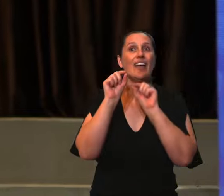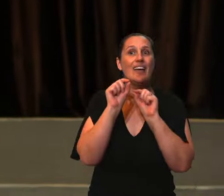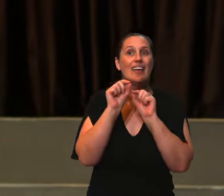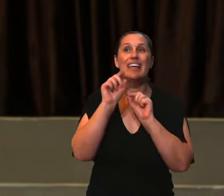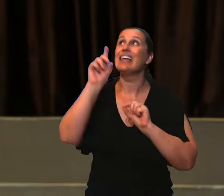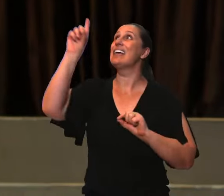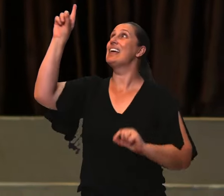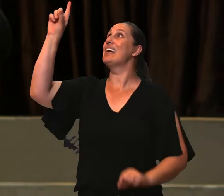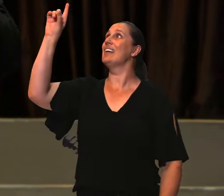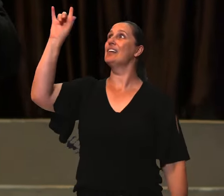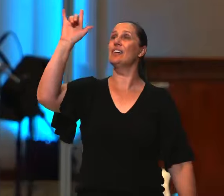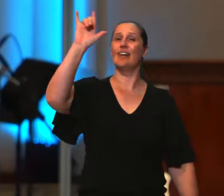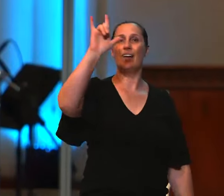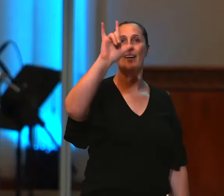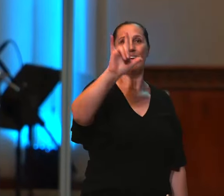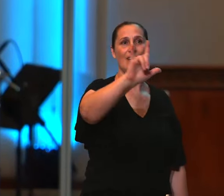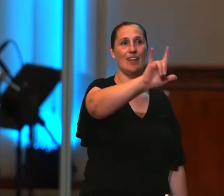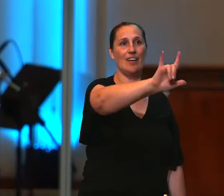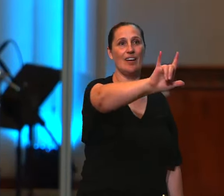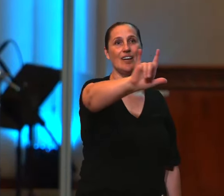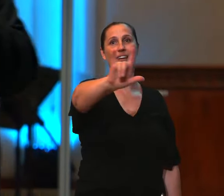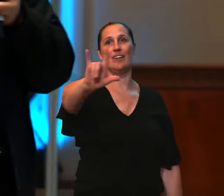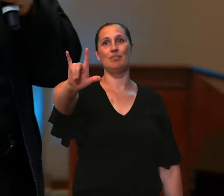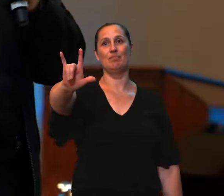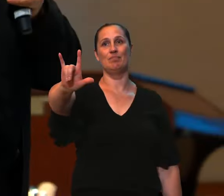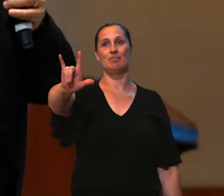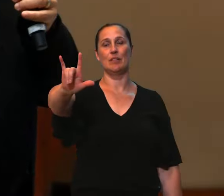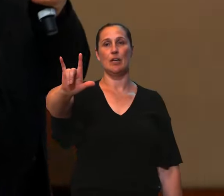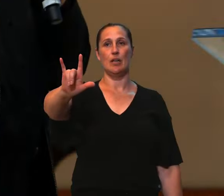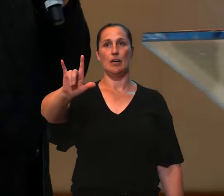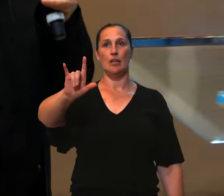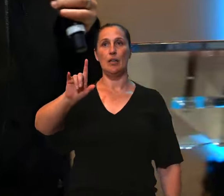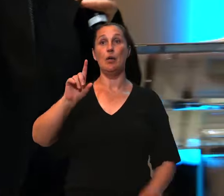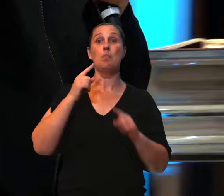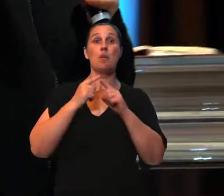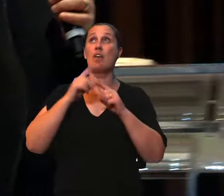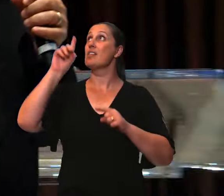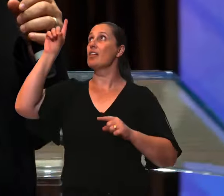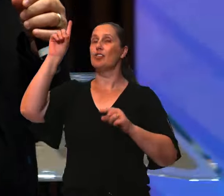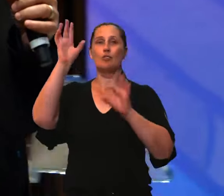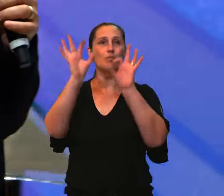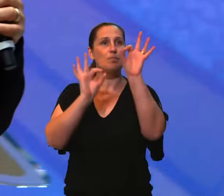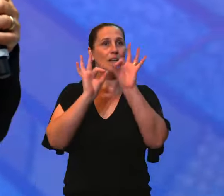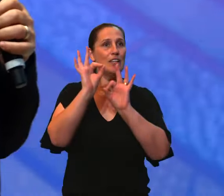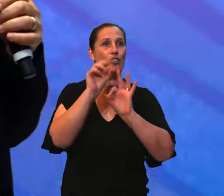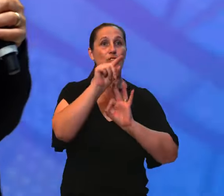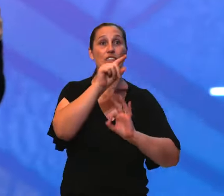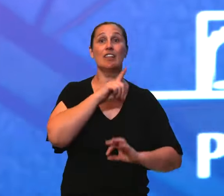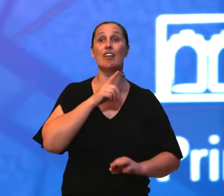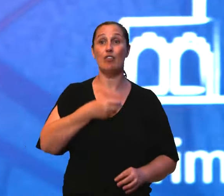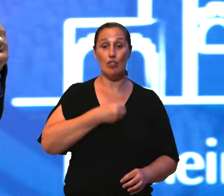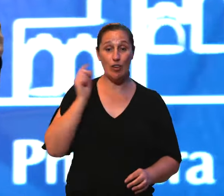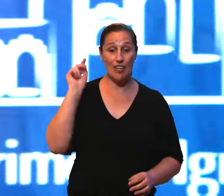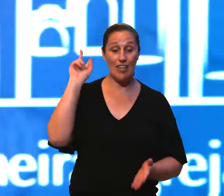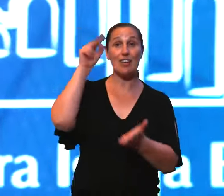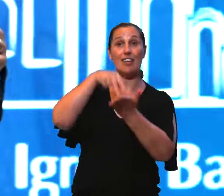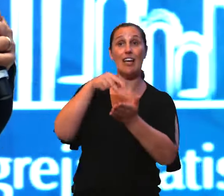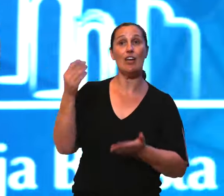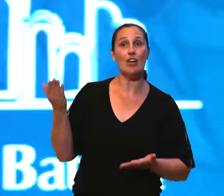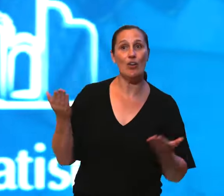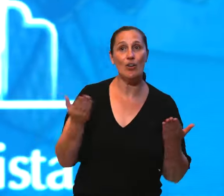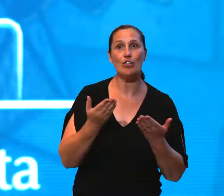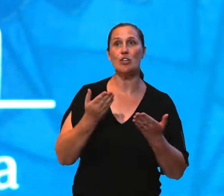hoje a noite aqui é porque ele planejou você vir aqui para você ouvir Não importa se você não tem controle sobre